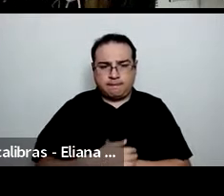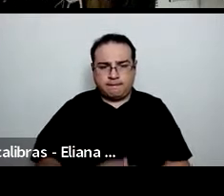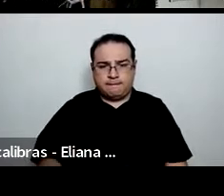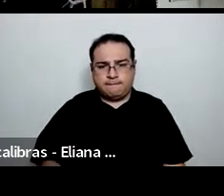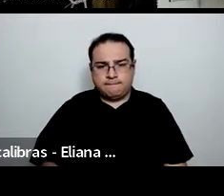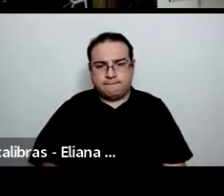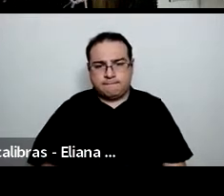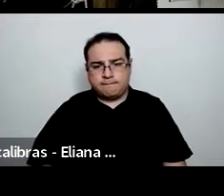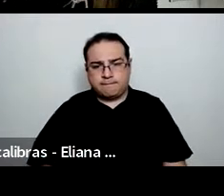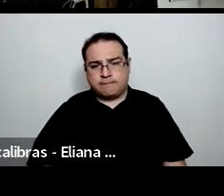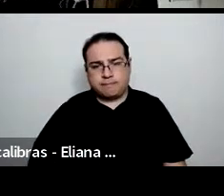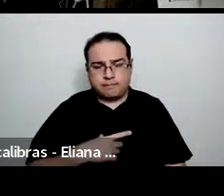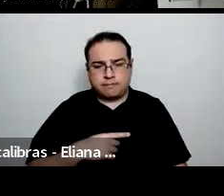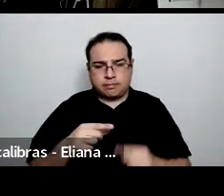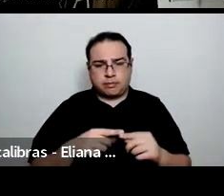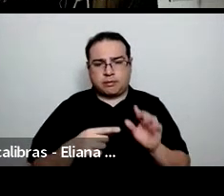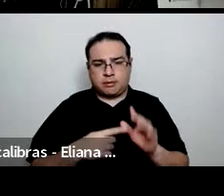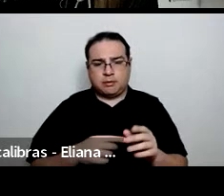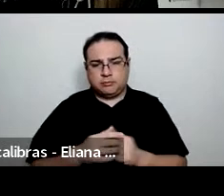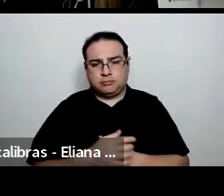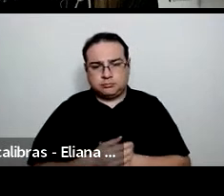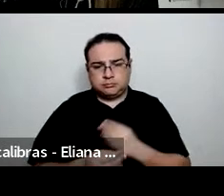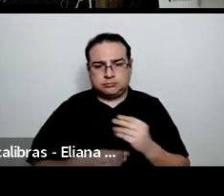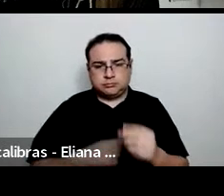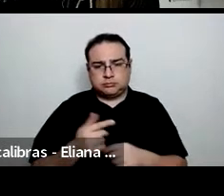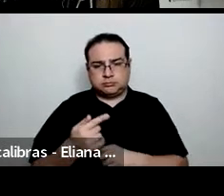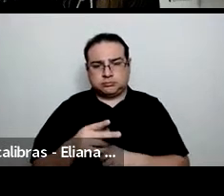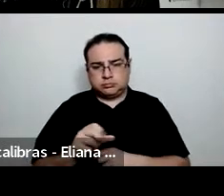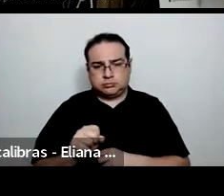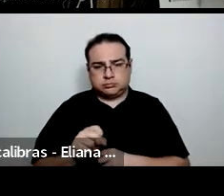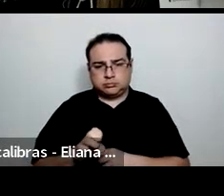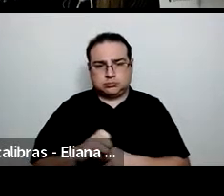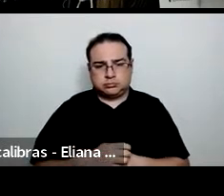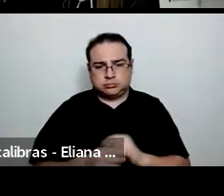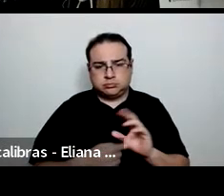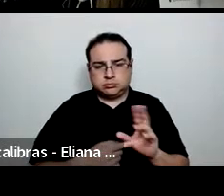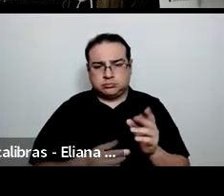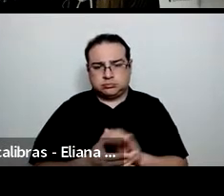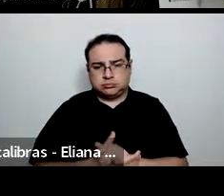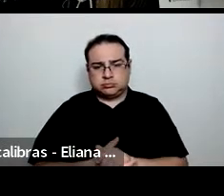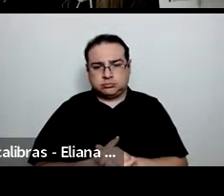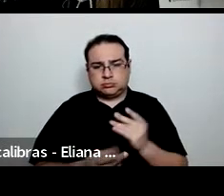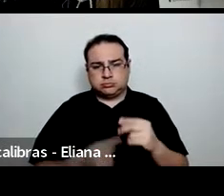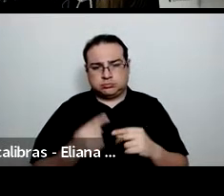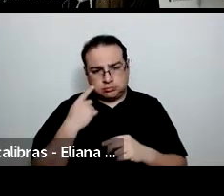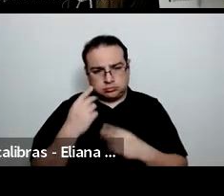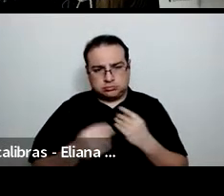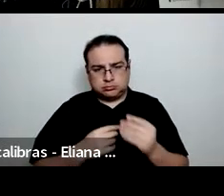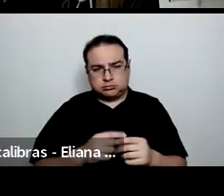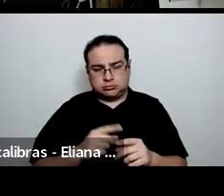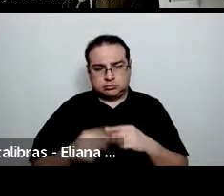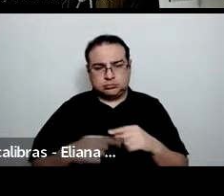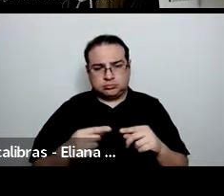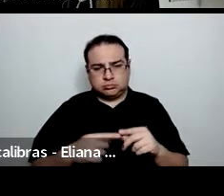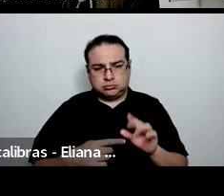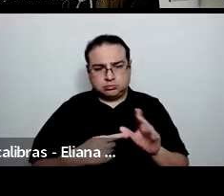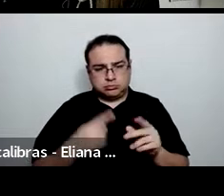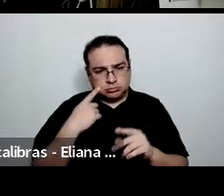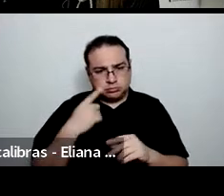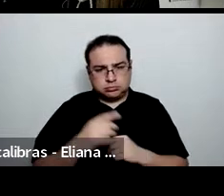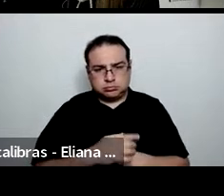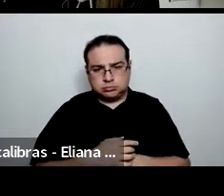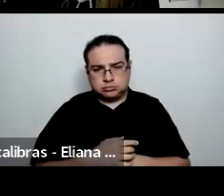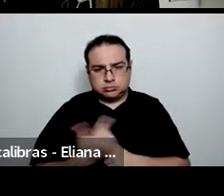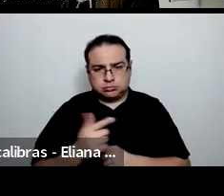acerca do tema é Pacífico e pediu o TSE de que as contas já julgadas não prestadas e posteriormente apresentados